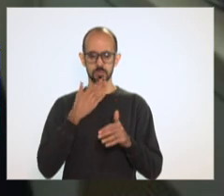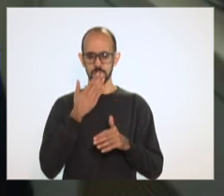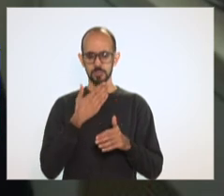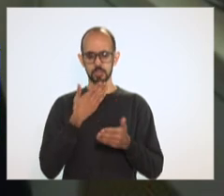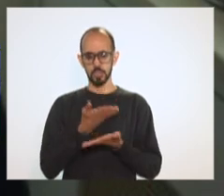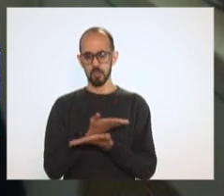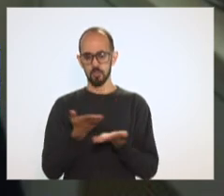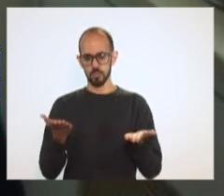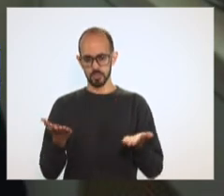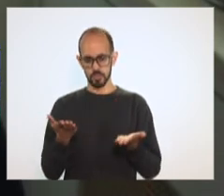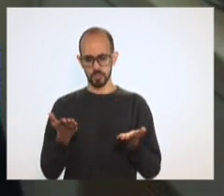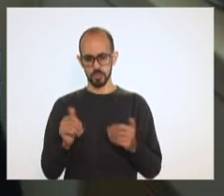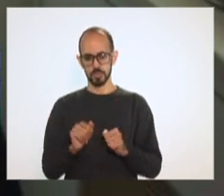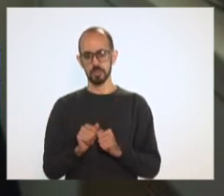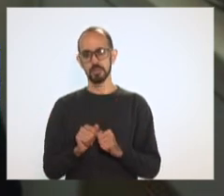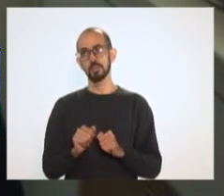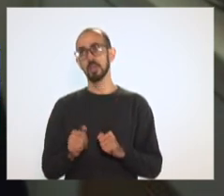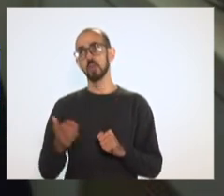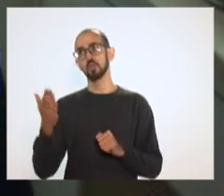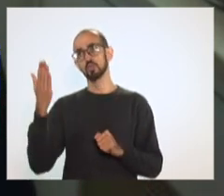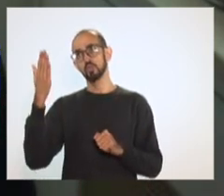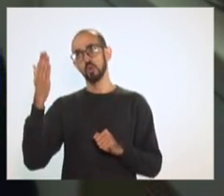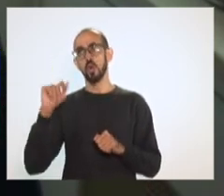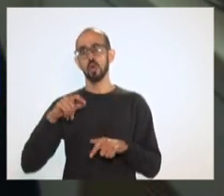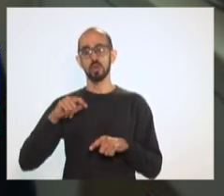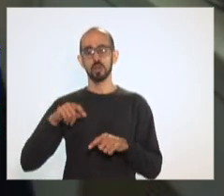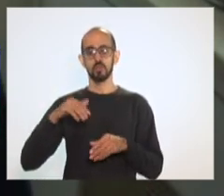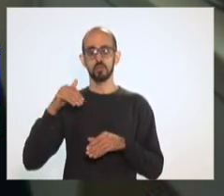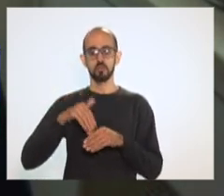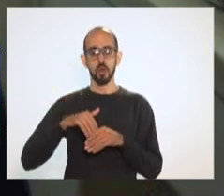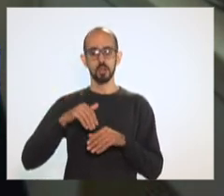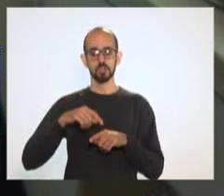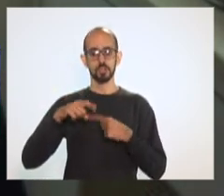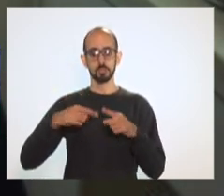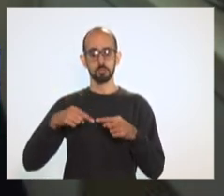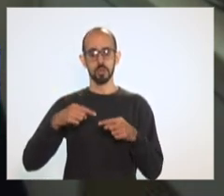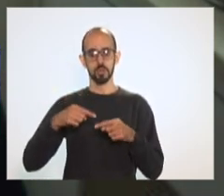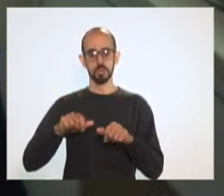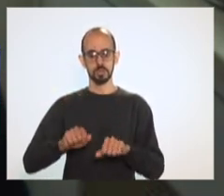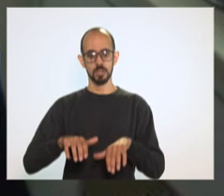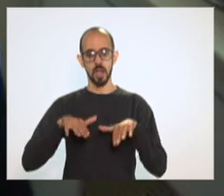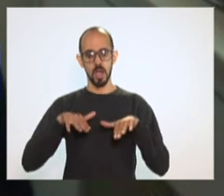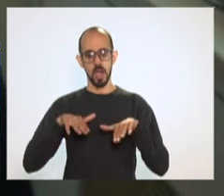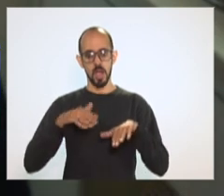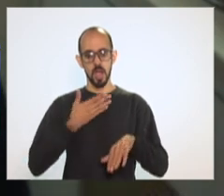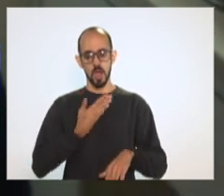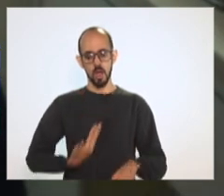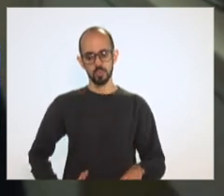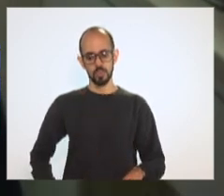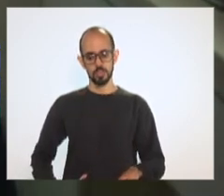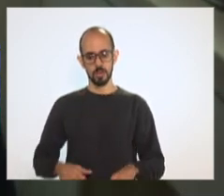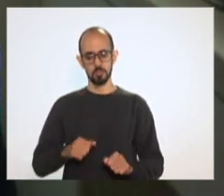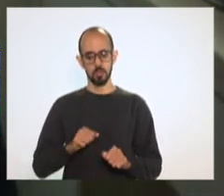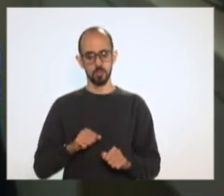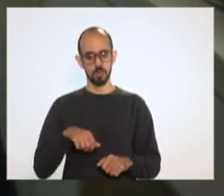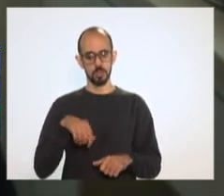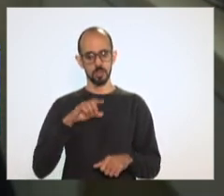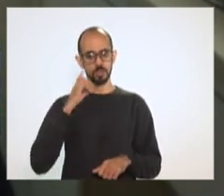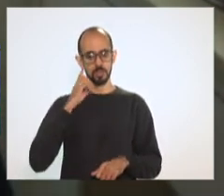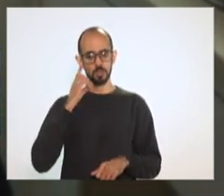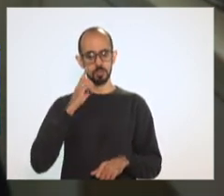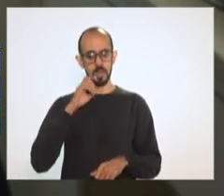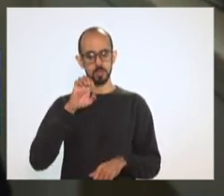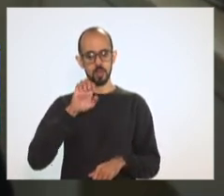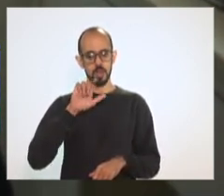voltar a pauta depois da audiência pública do deputado Heliomar que será procedida pelo deputado Heliomar Coelho